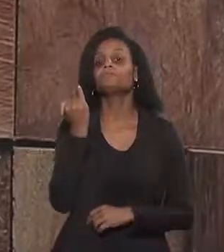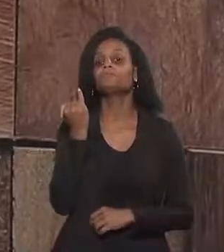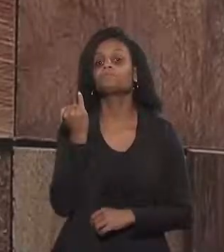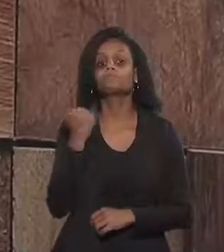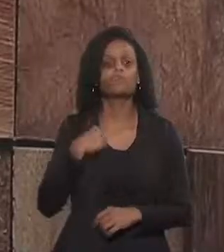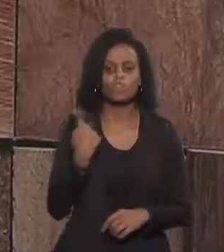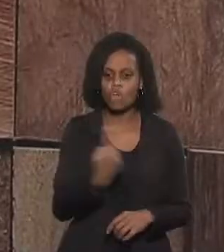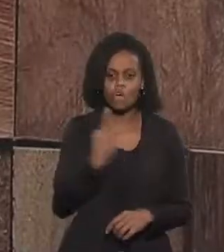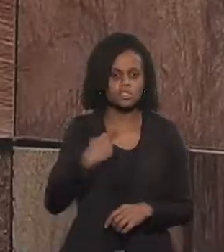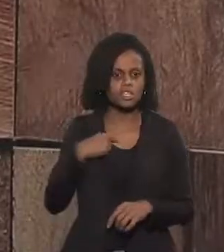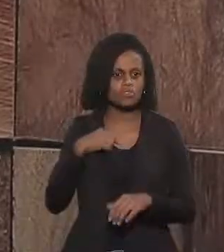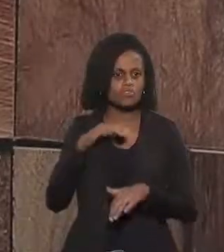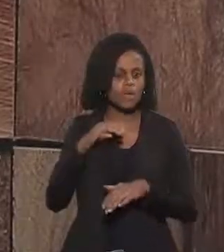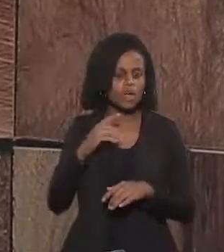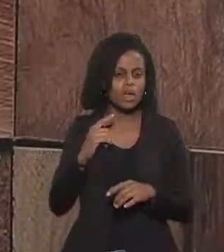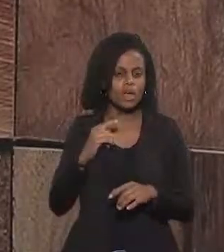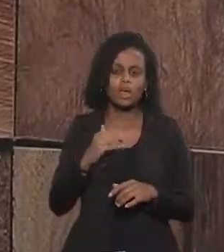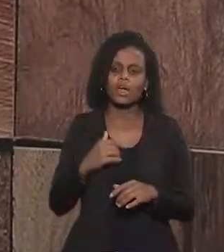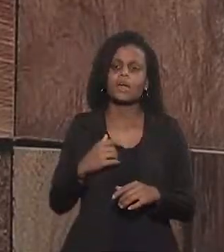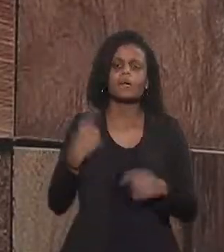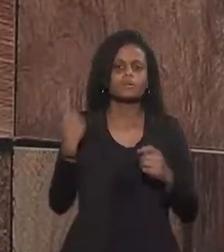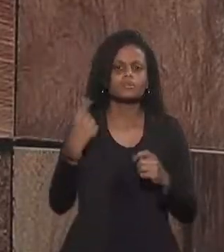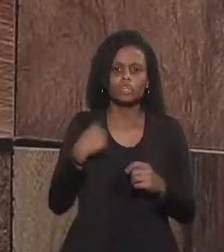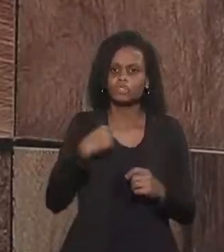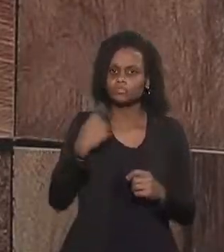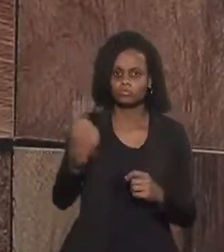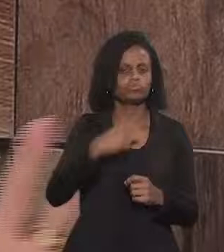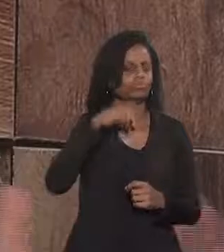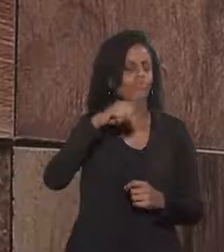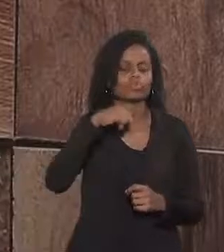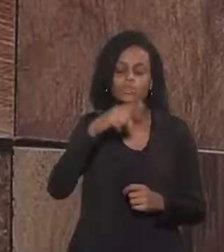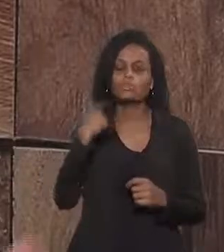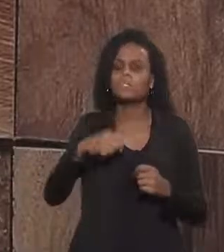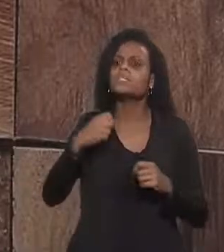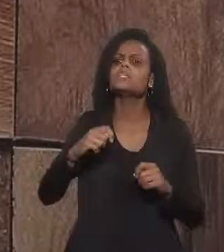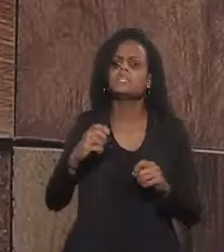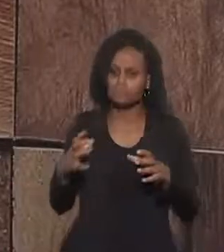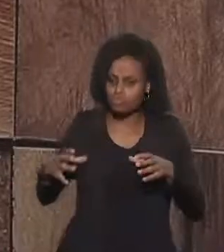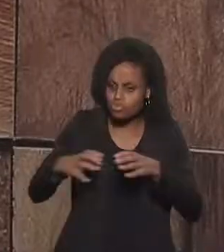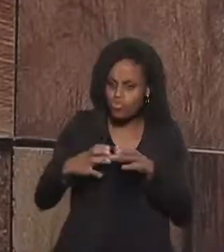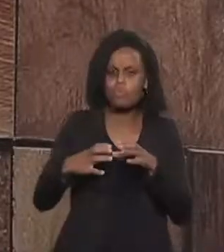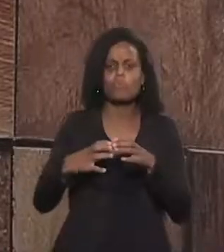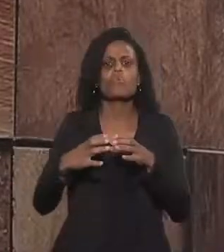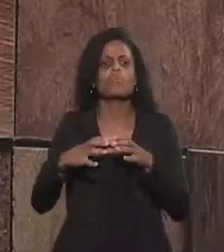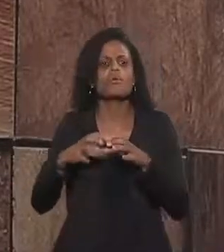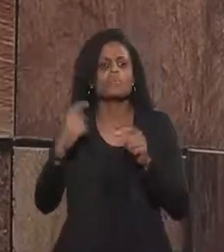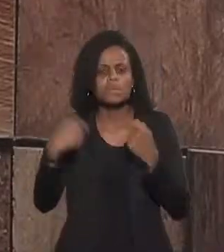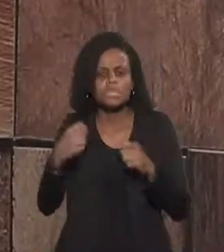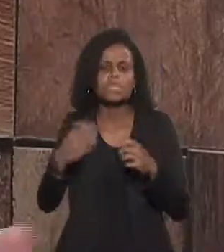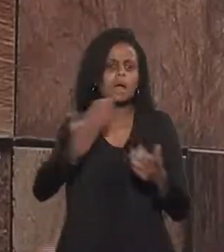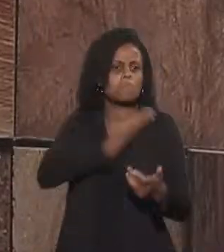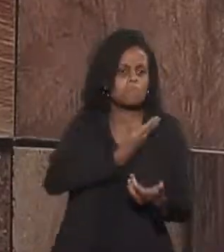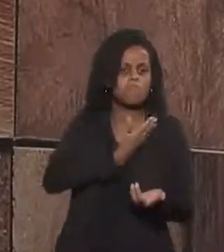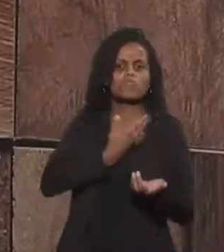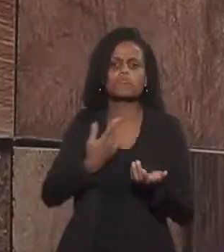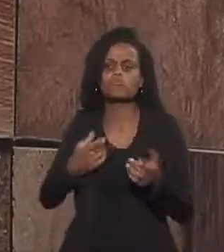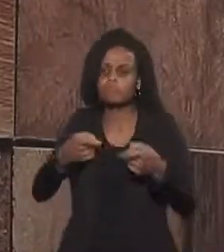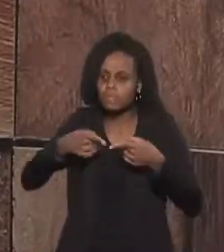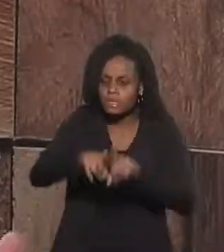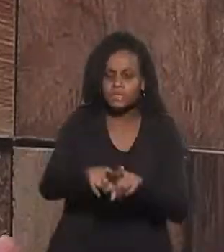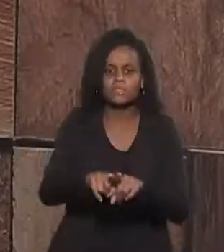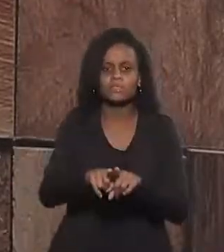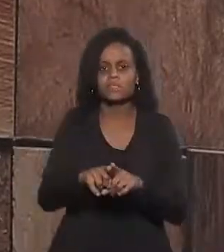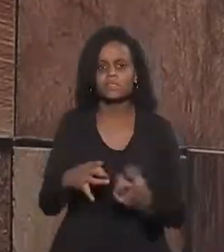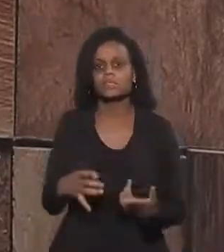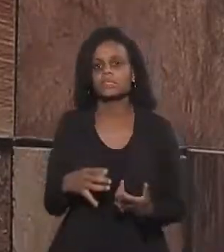Natália, ninguém sozinho chega a lugar nenhum. A gente tem que ter equipe, tem que ter parceiros. Nossa equipe médica é